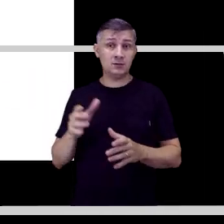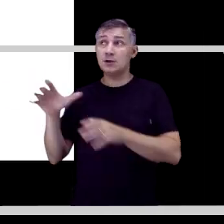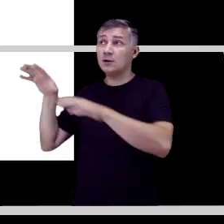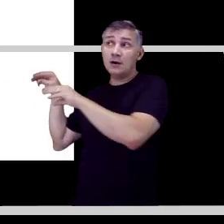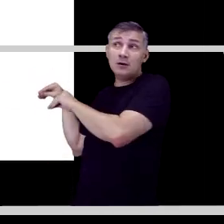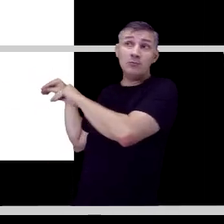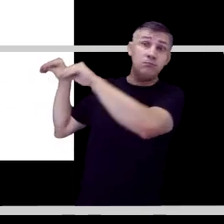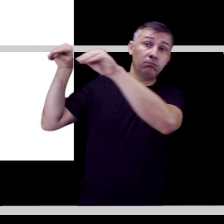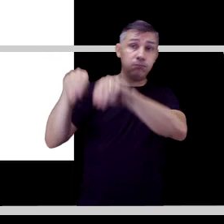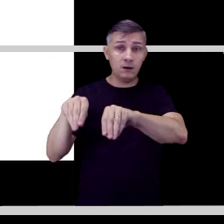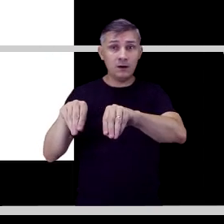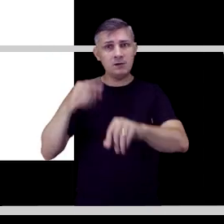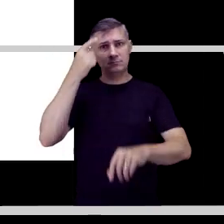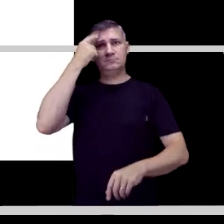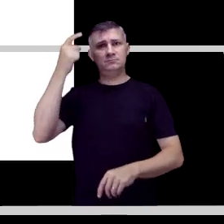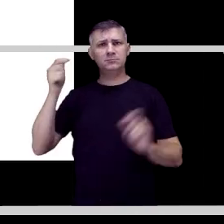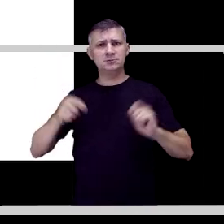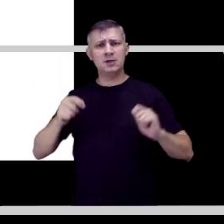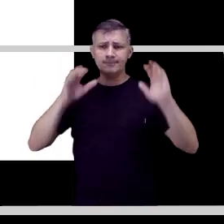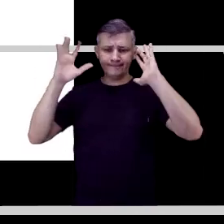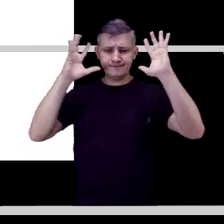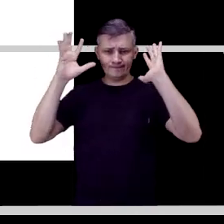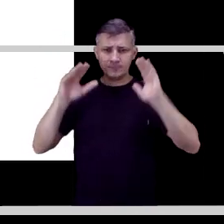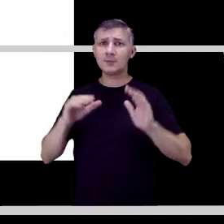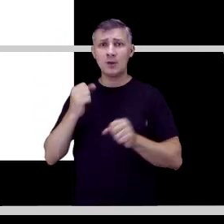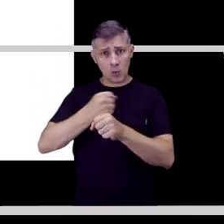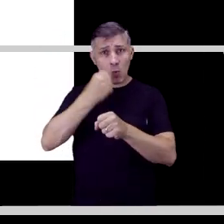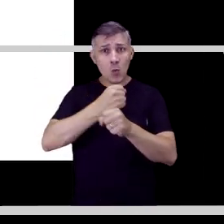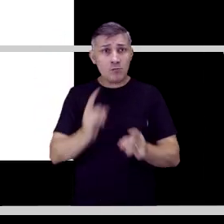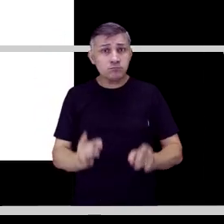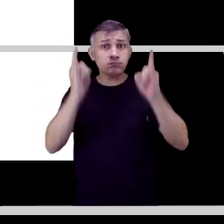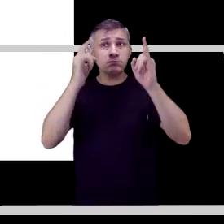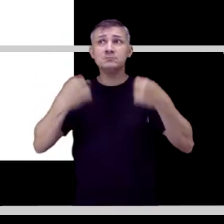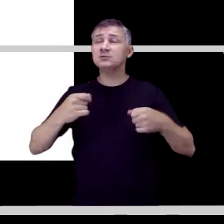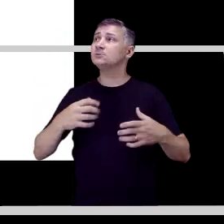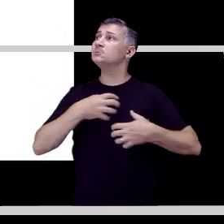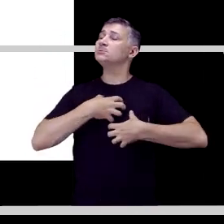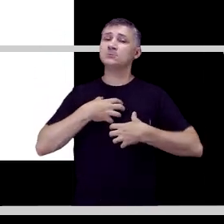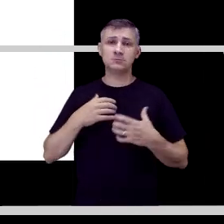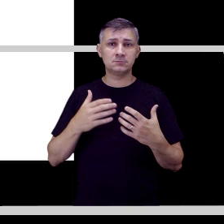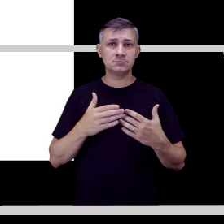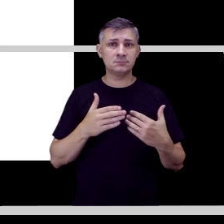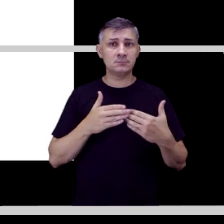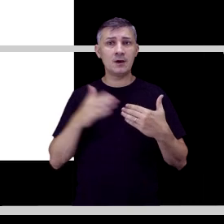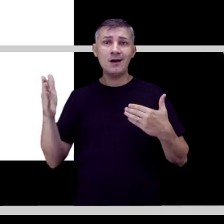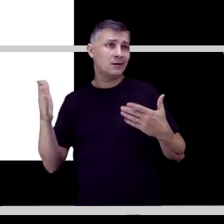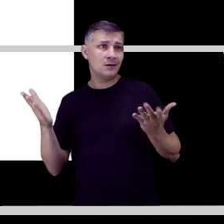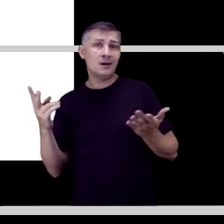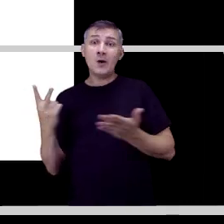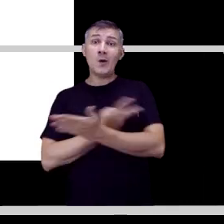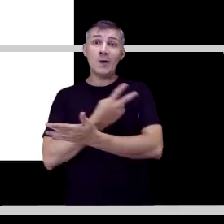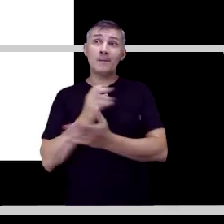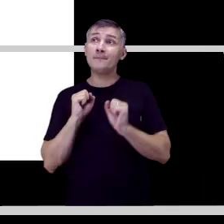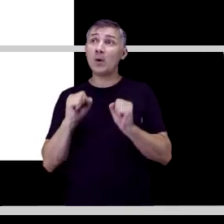se transformar ao longo do tempo. E uma instituição que ia mudar tão drasticamente em termos de escala, em termos de localização, a gente